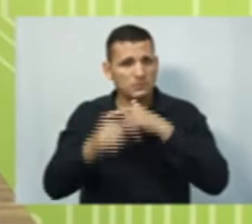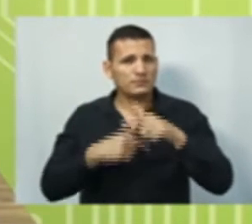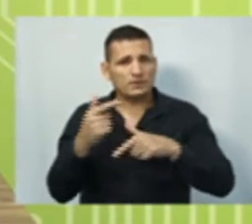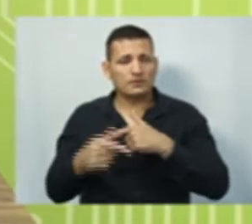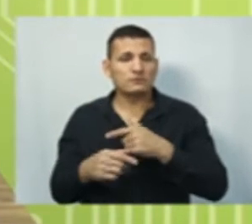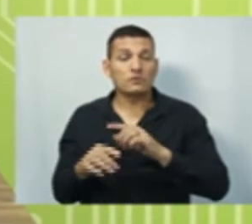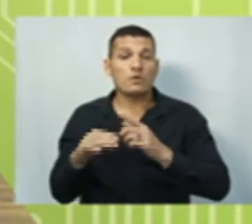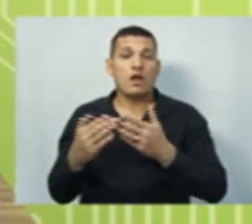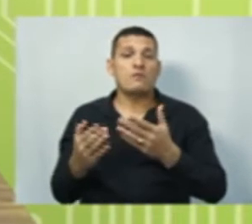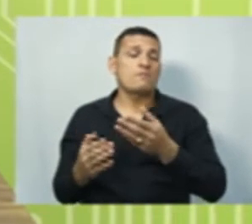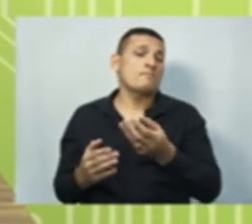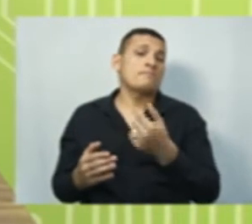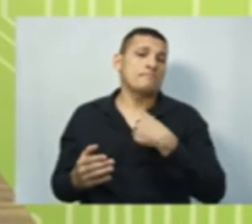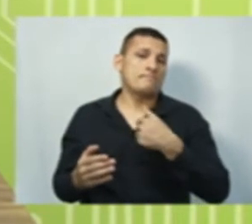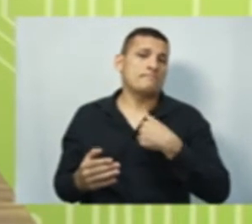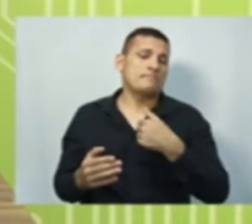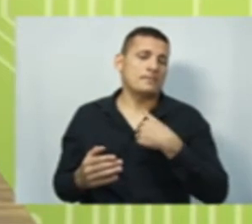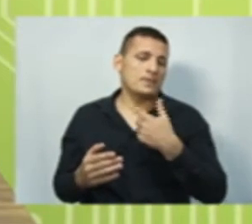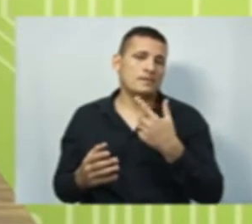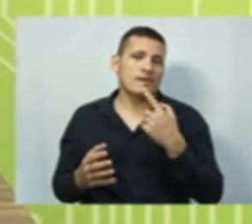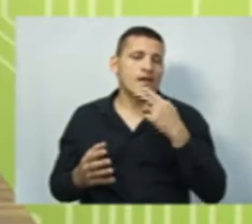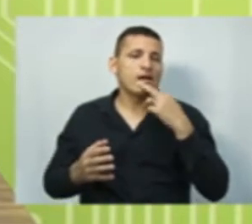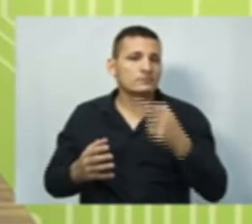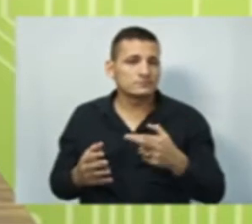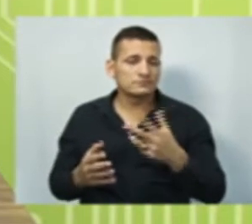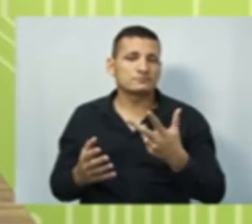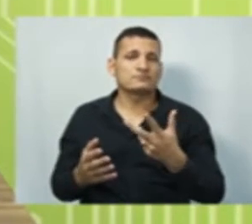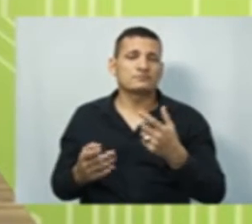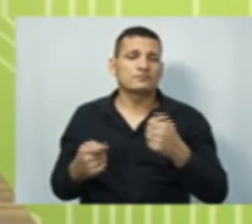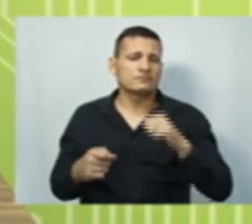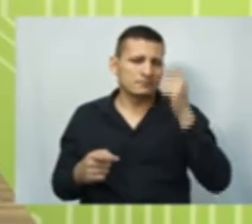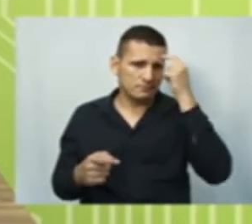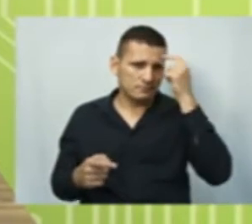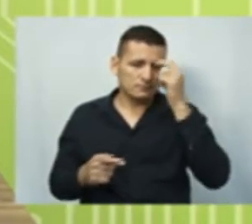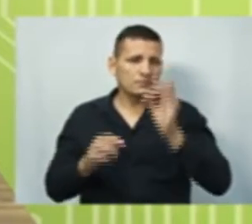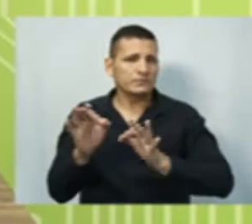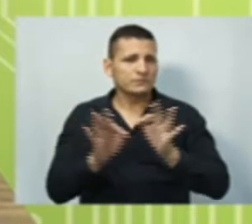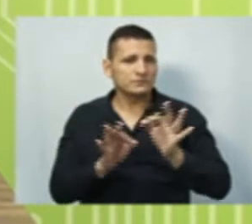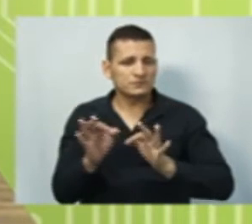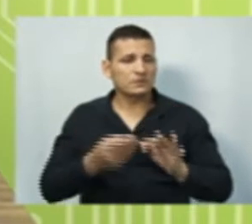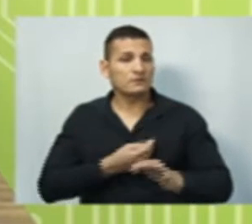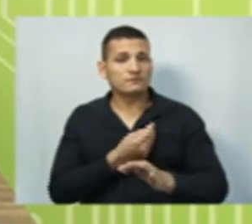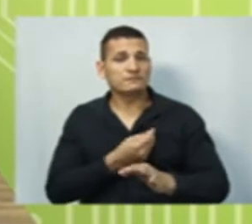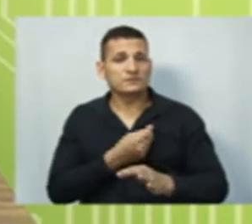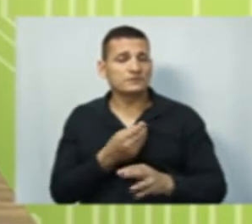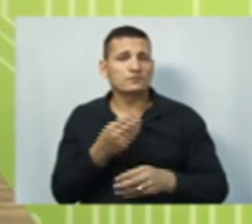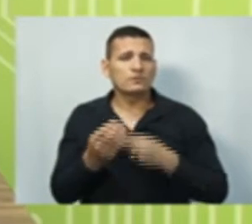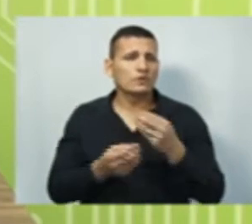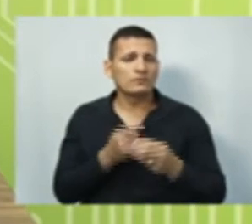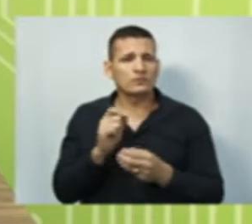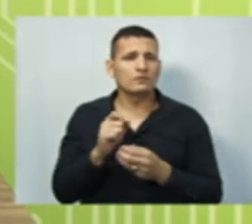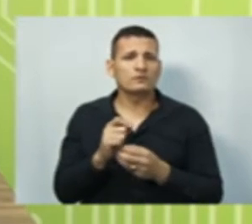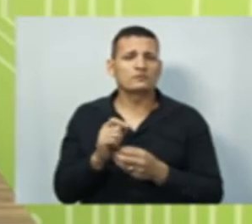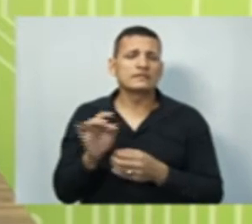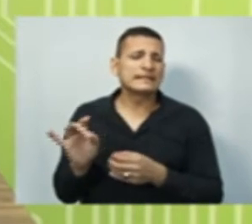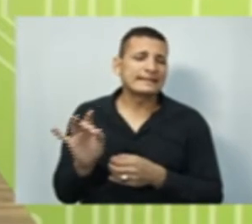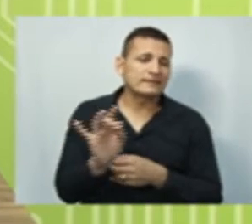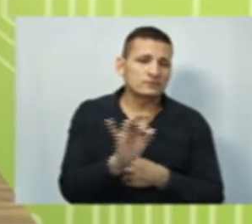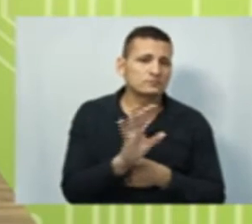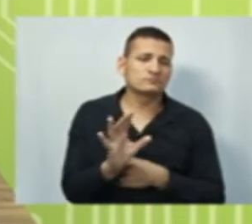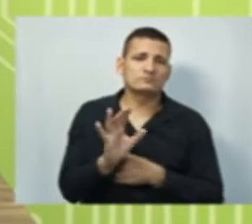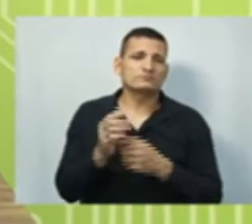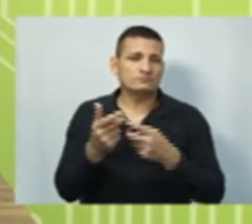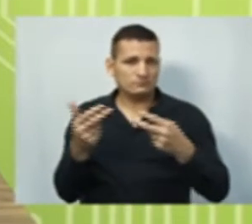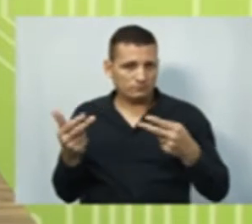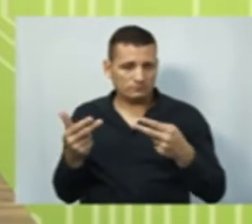meu resultado? É uma maneira de pensar que vai organizar a vida em relação ao custo de cada incremento. A gente